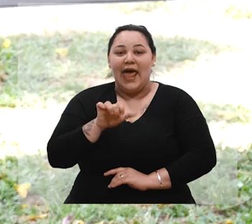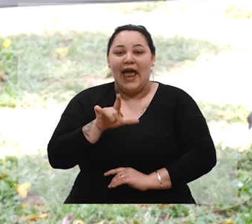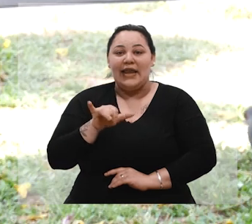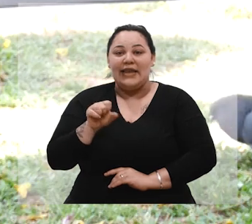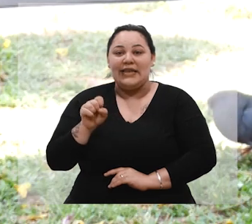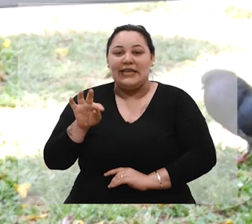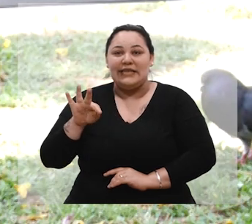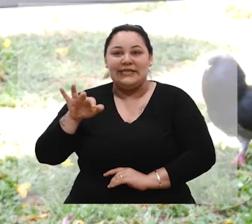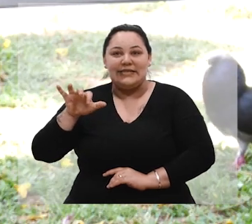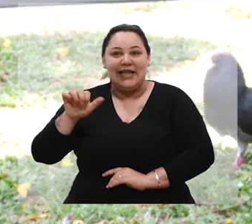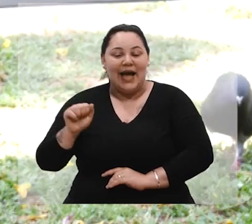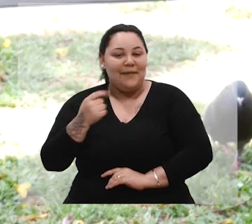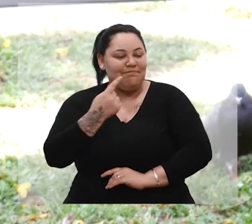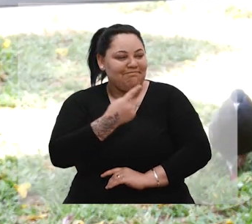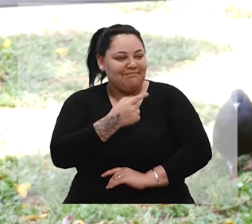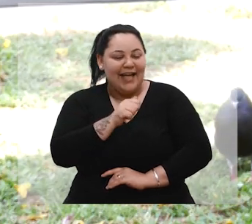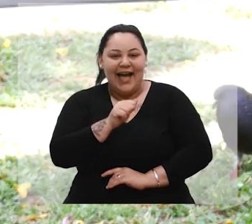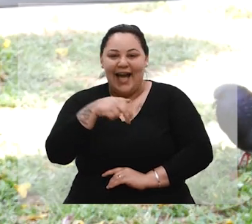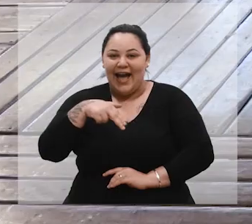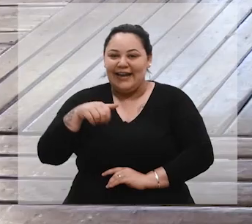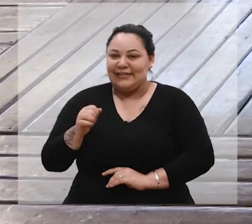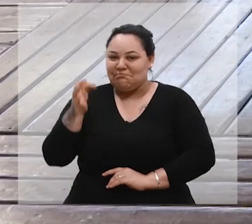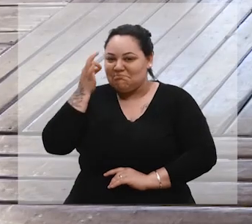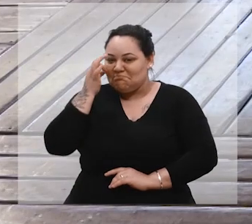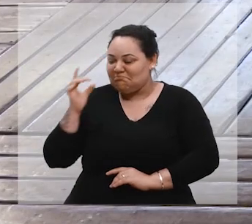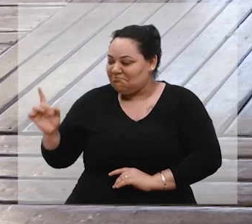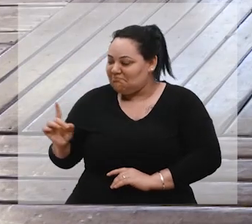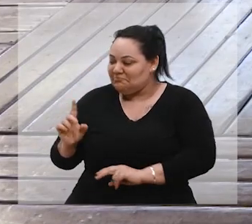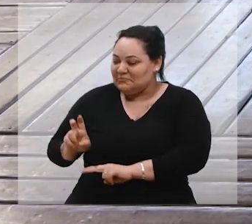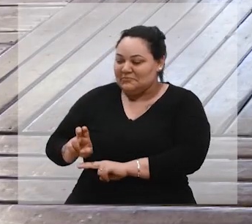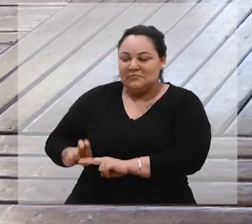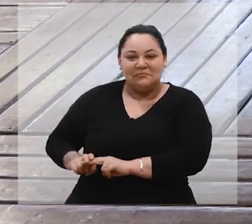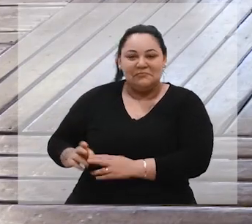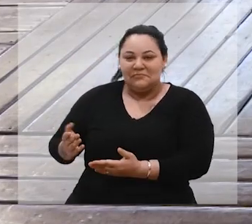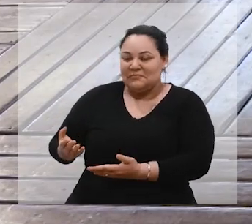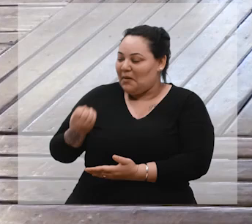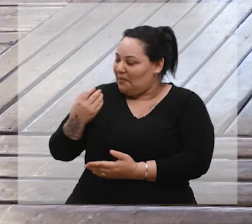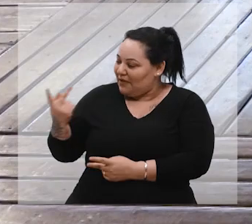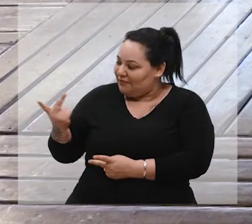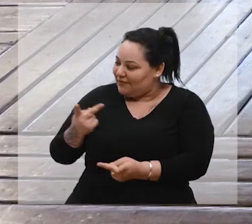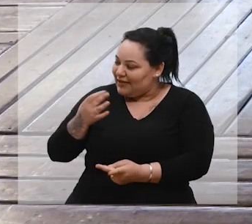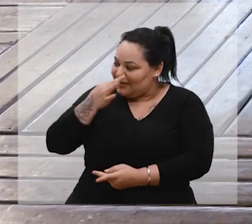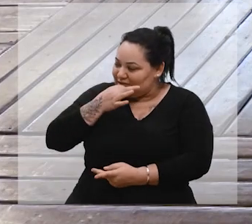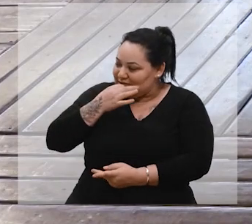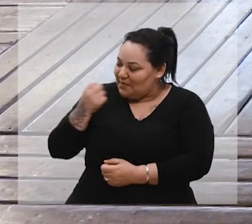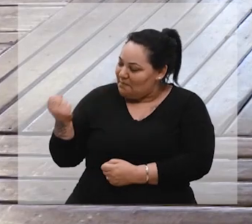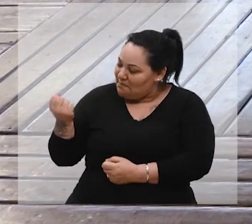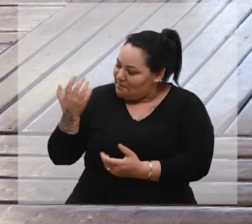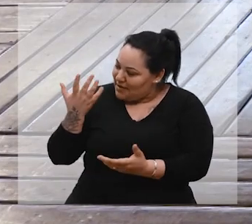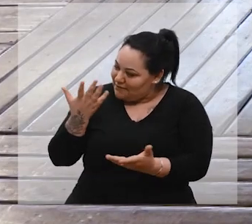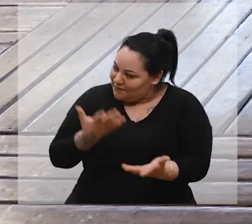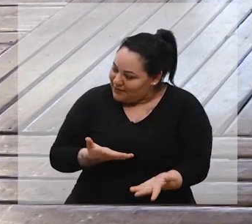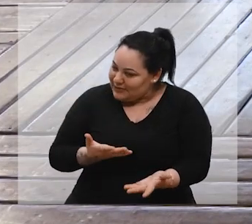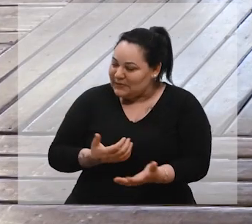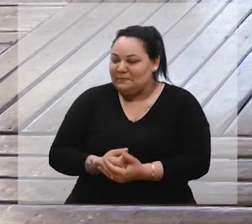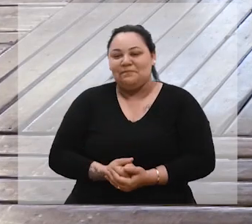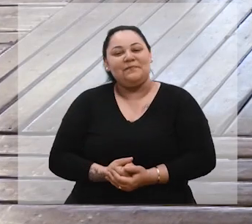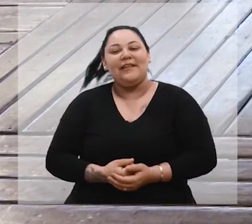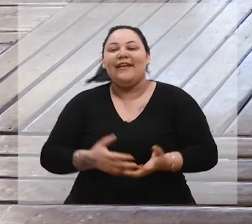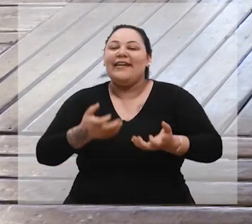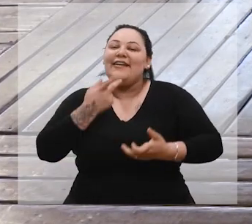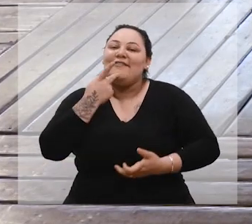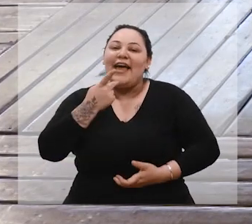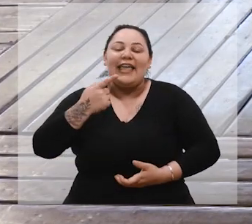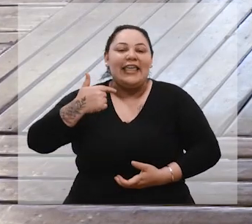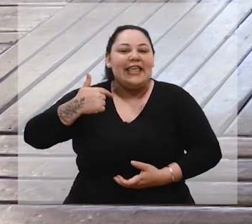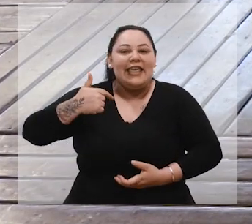que está aqui do meu lado. Ana, bem-vinda a Caxias do Sul, bem-vinda ao Entre Elas. Eu quero te dizer, já te disse que eu sou